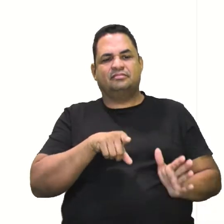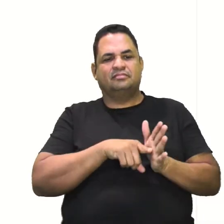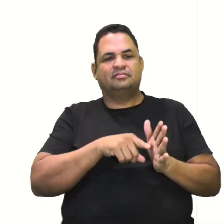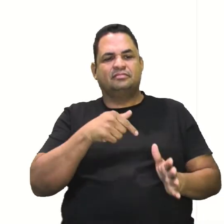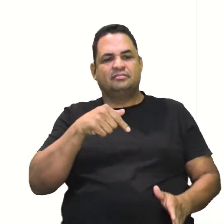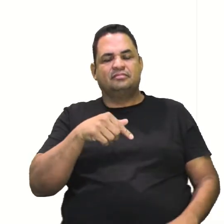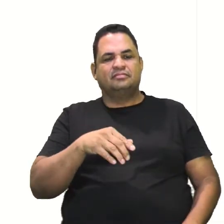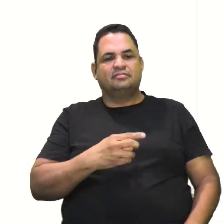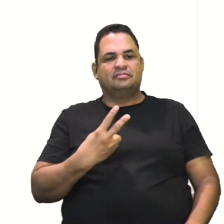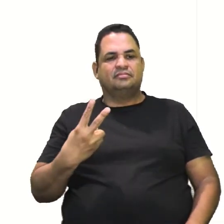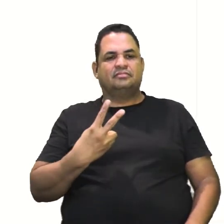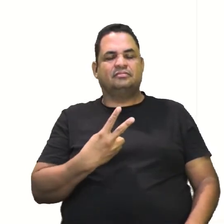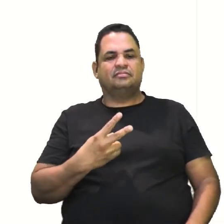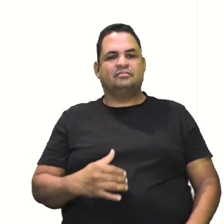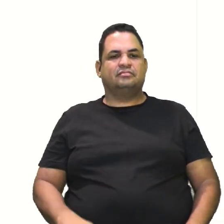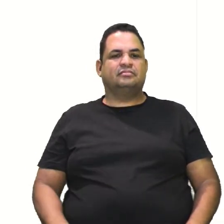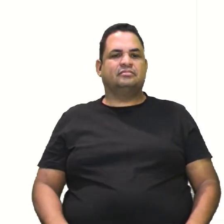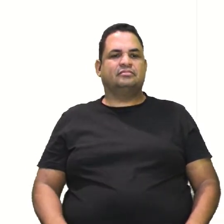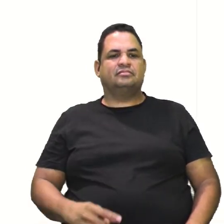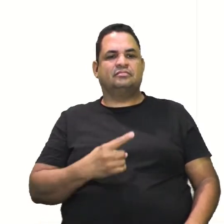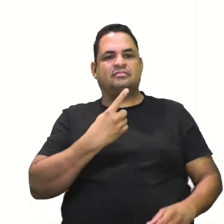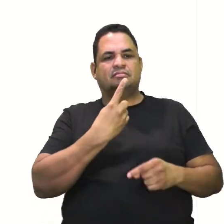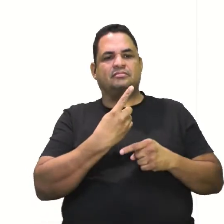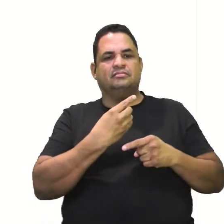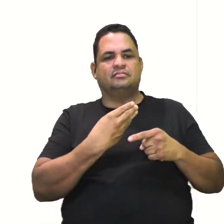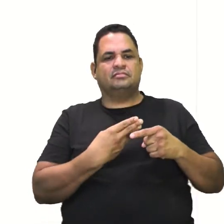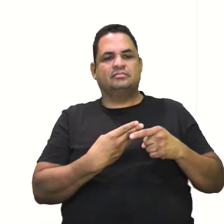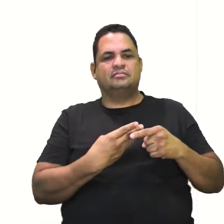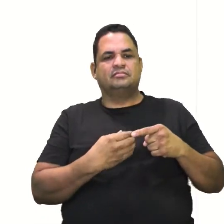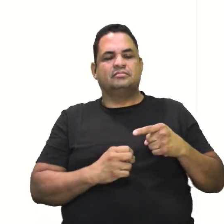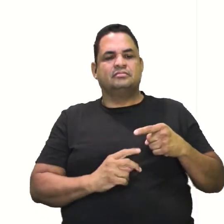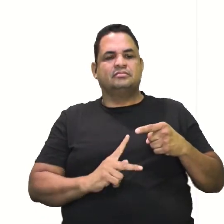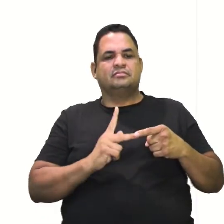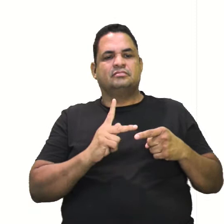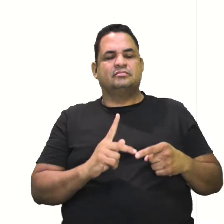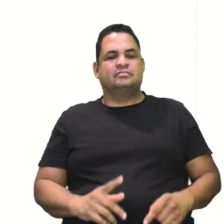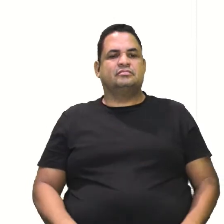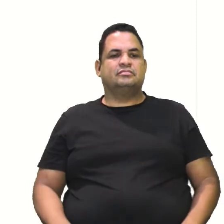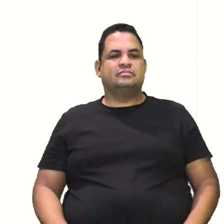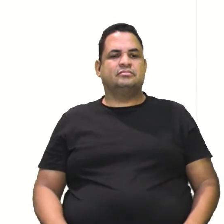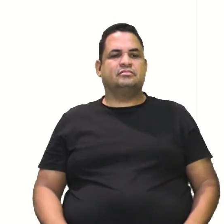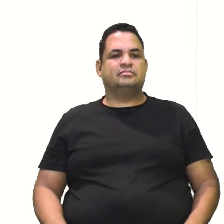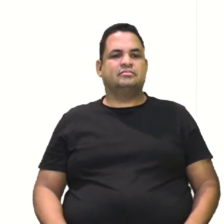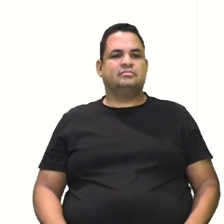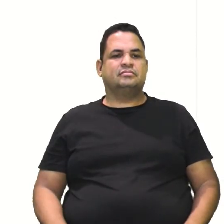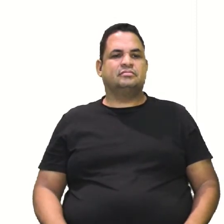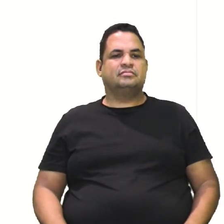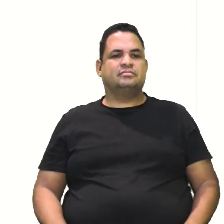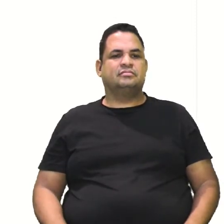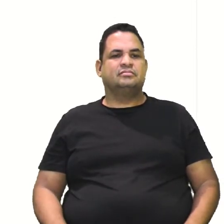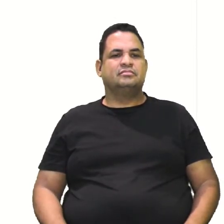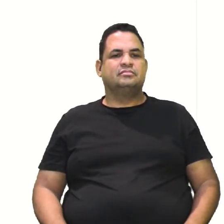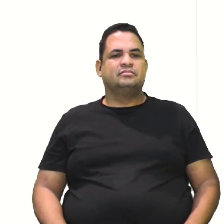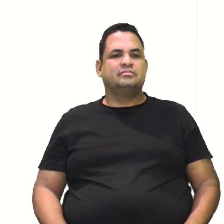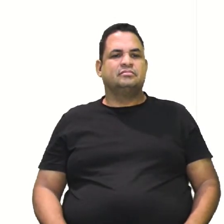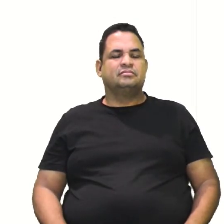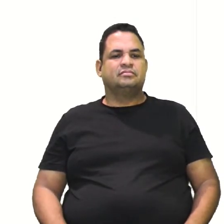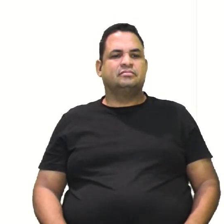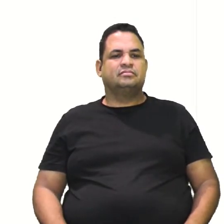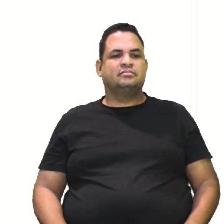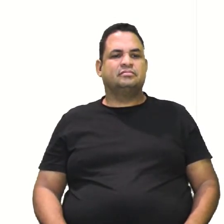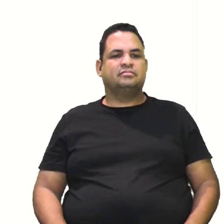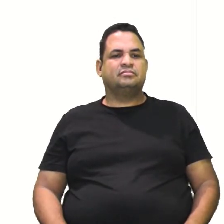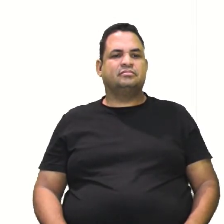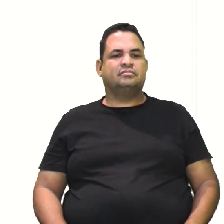menos 7. Segunda coluna, os valores de y. 4K. 4K. Adivinha? Adivinha, apagar o 4, melhorar,